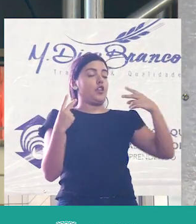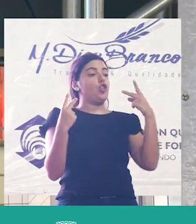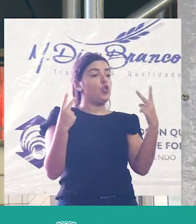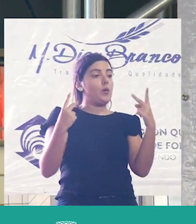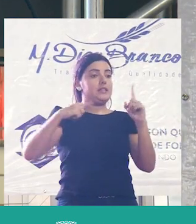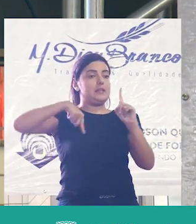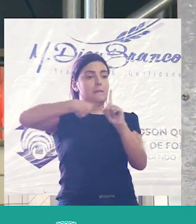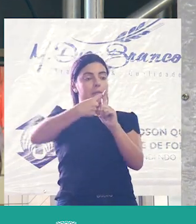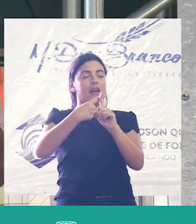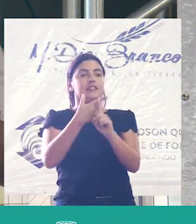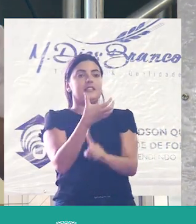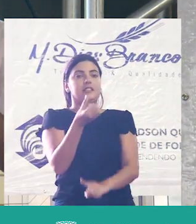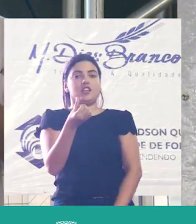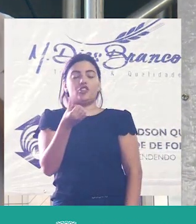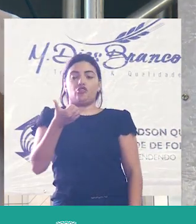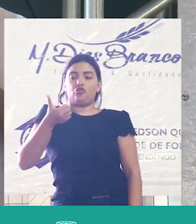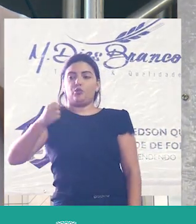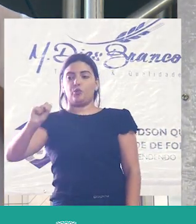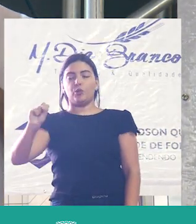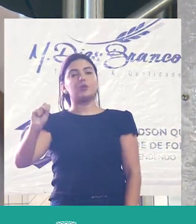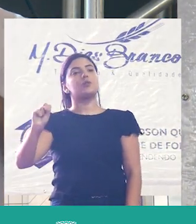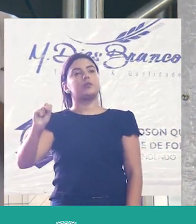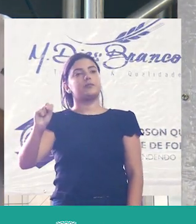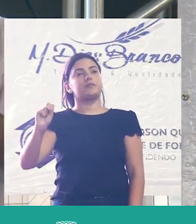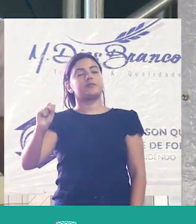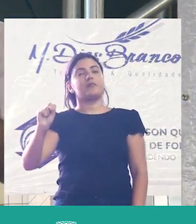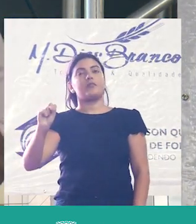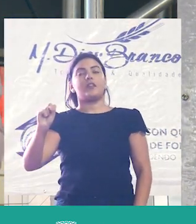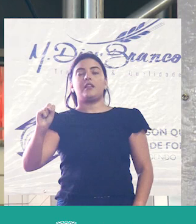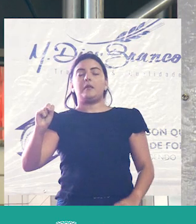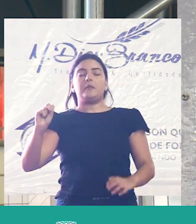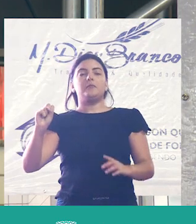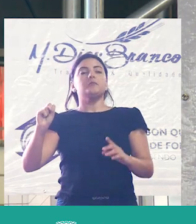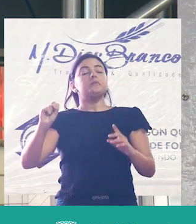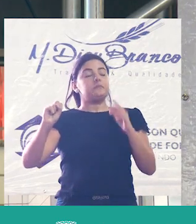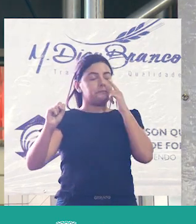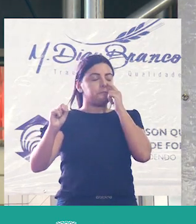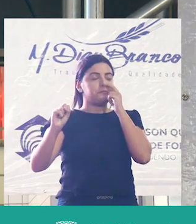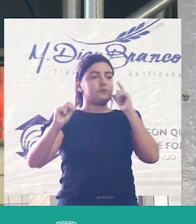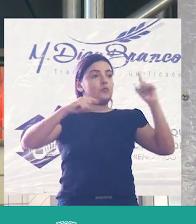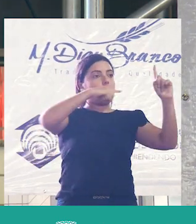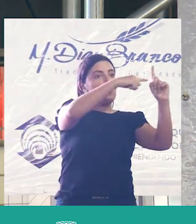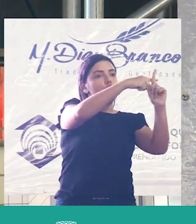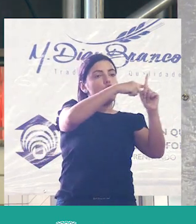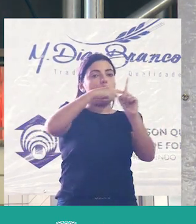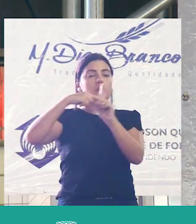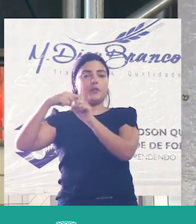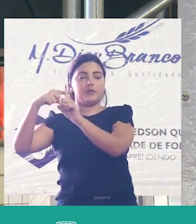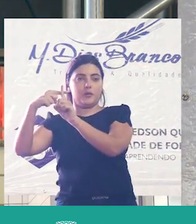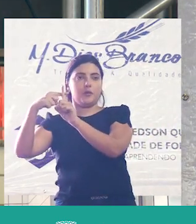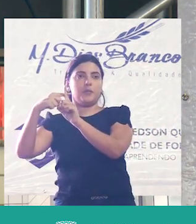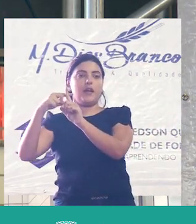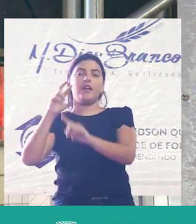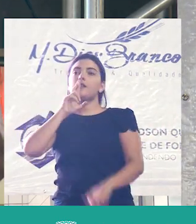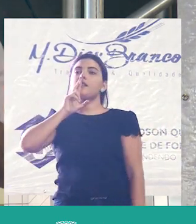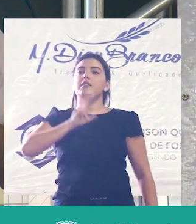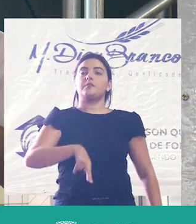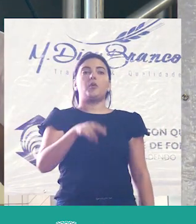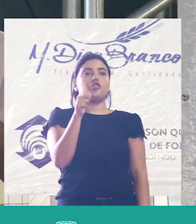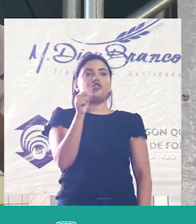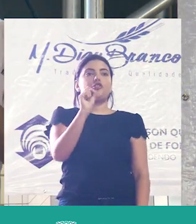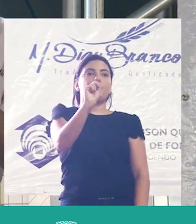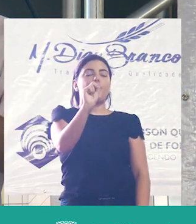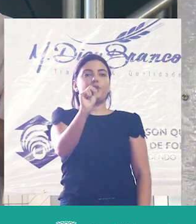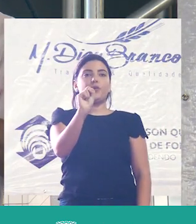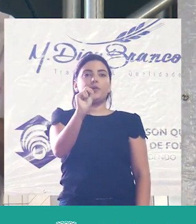16, 18. Ou seja, quando eu somo as massas atômicas dos componentes da água, a resposta é